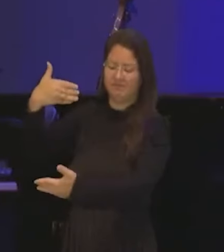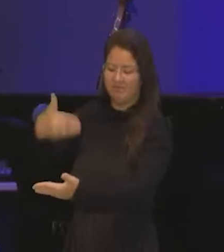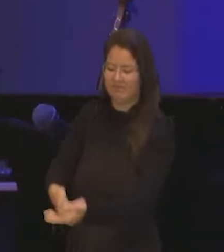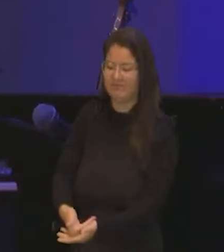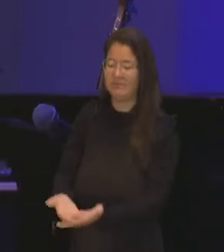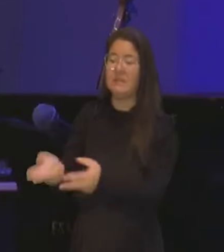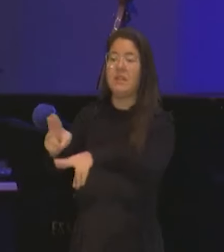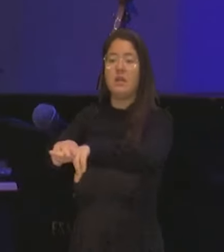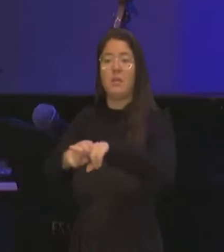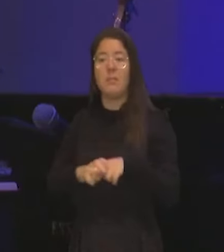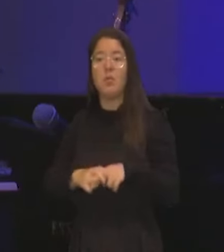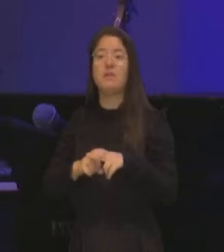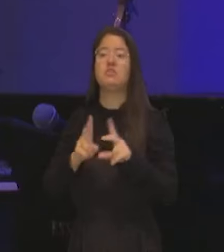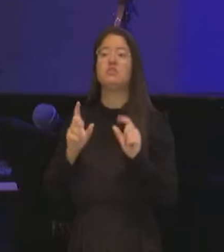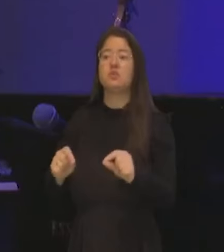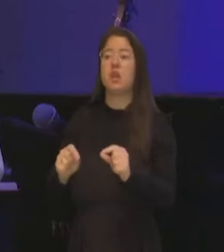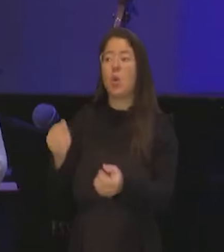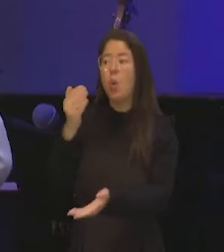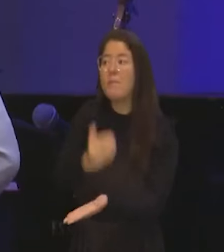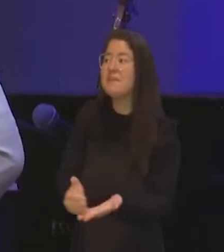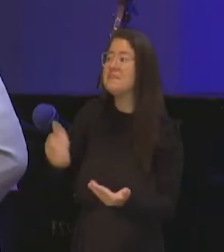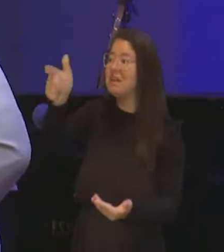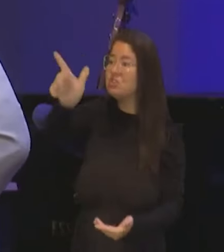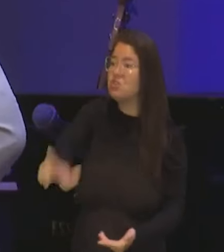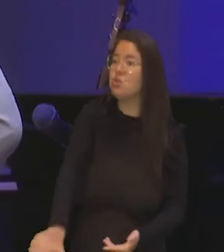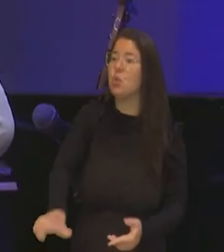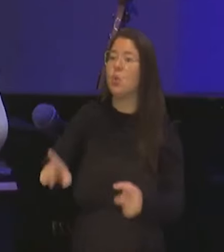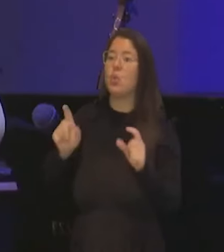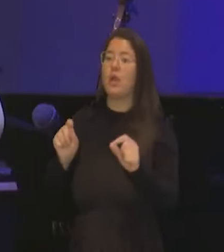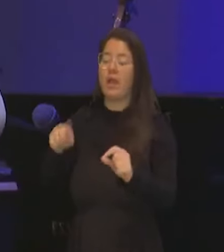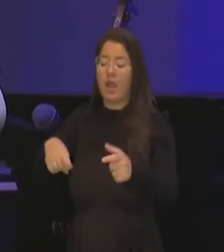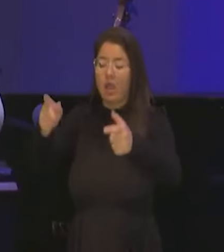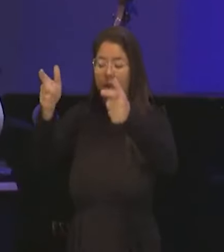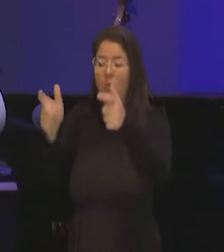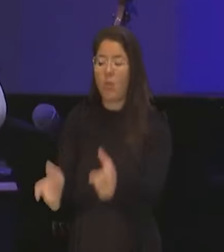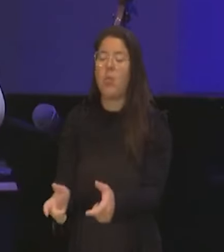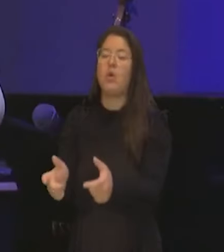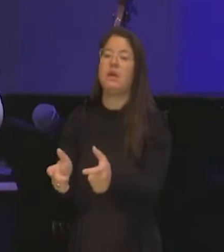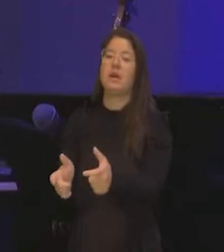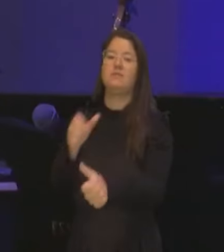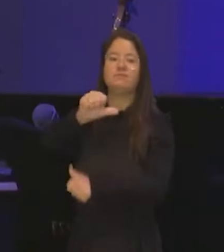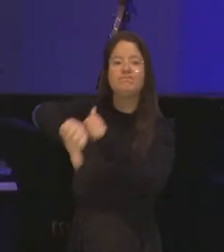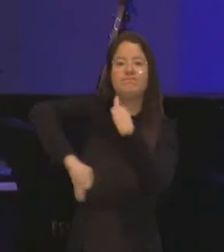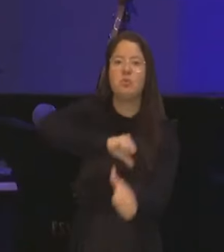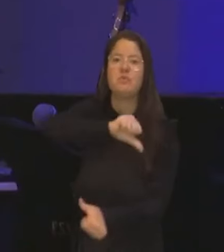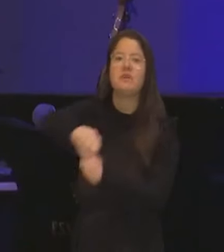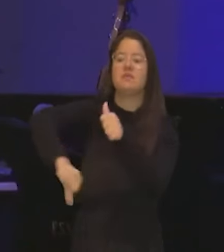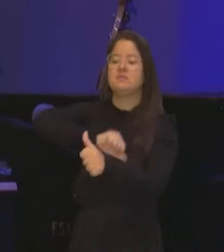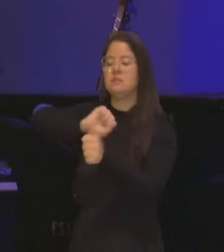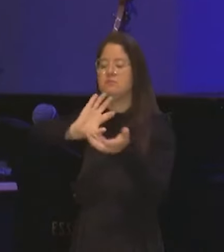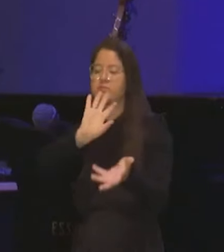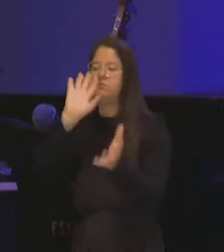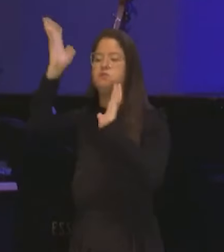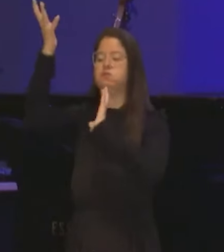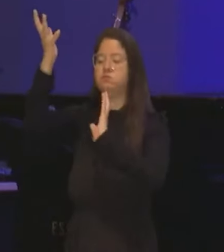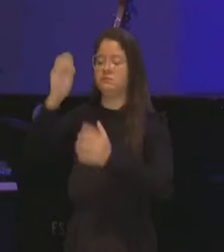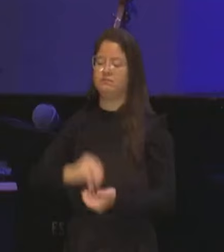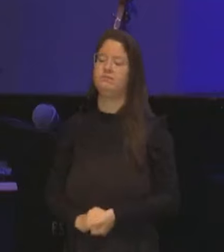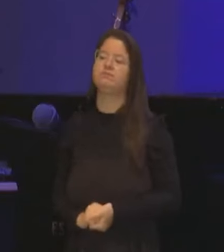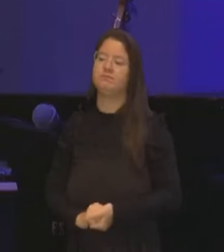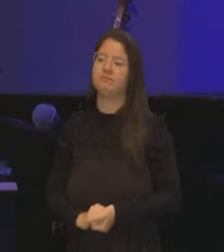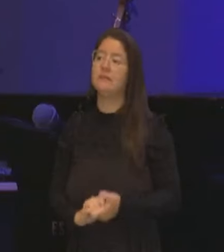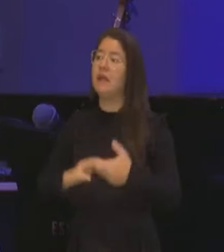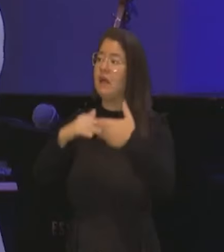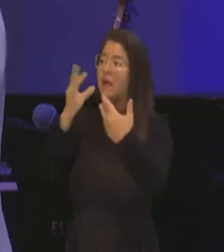Portanto, recomeços ou recomeçar nos coloca em um lugar de transformação.